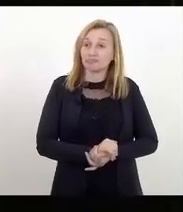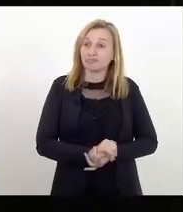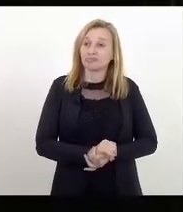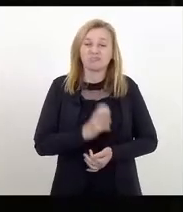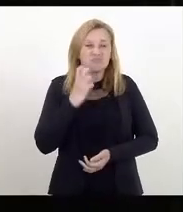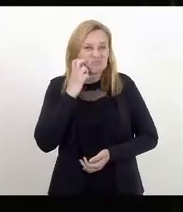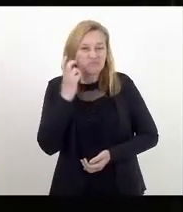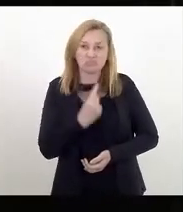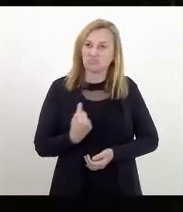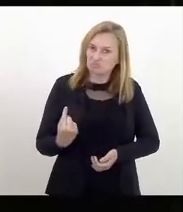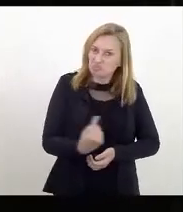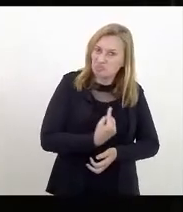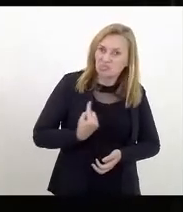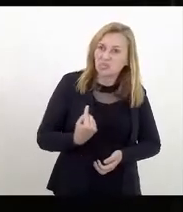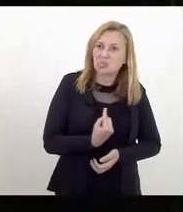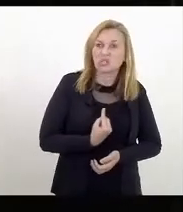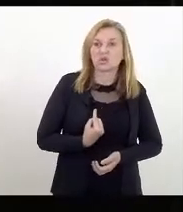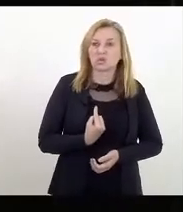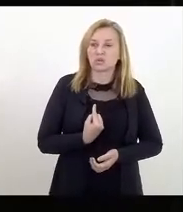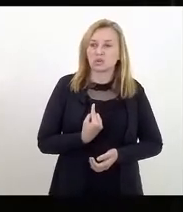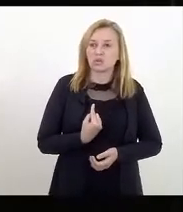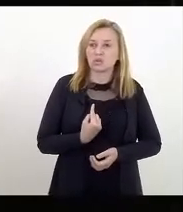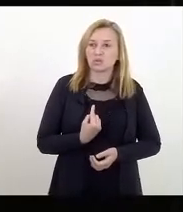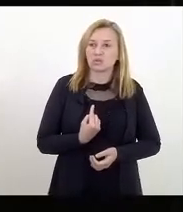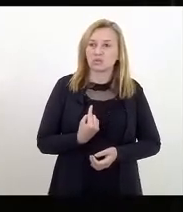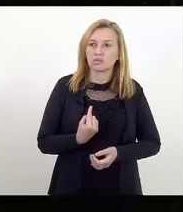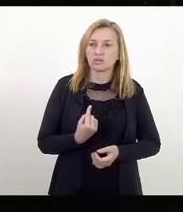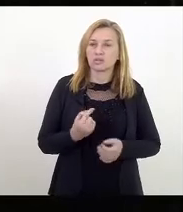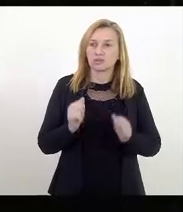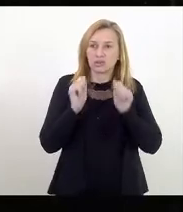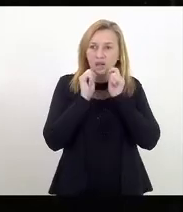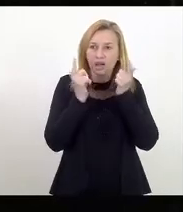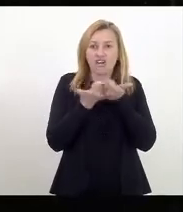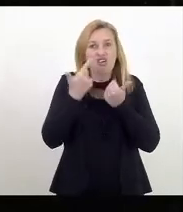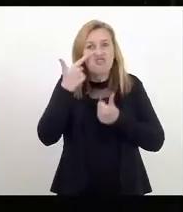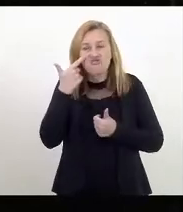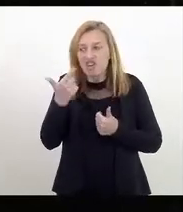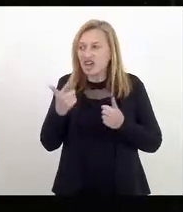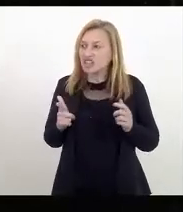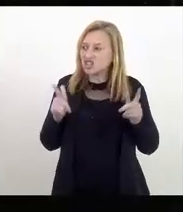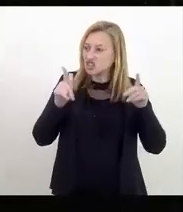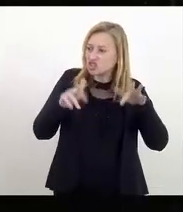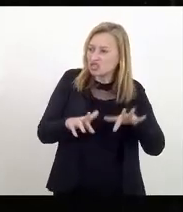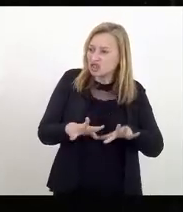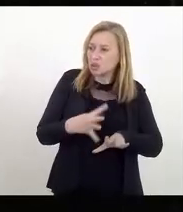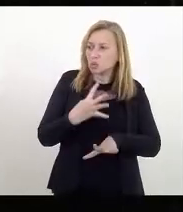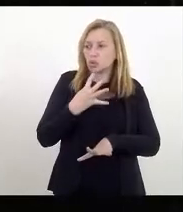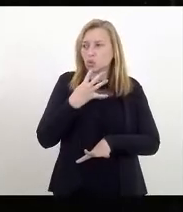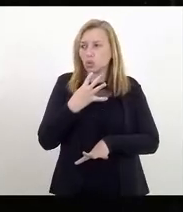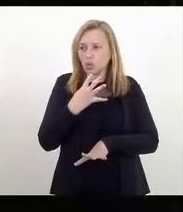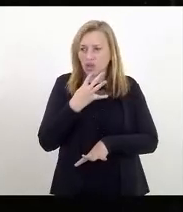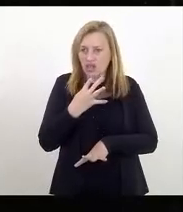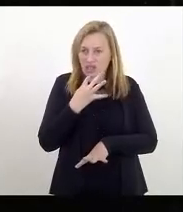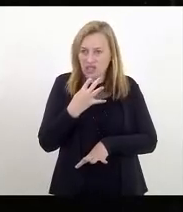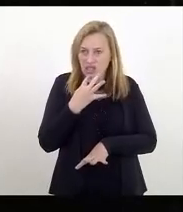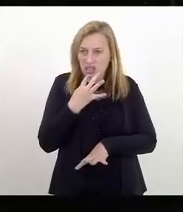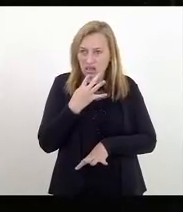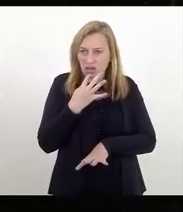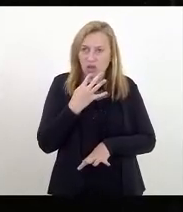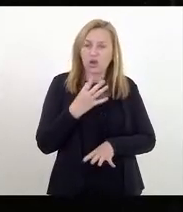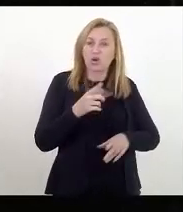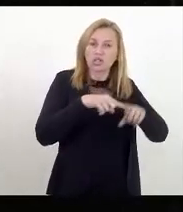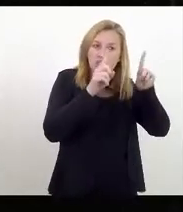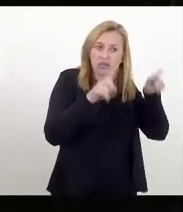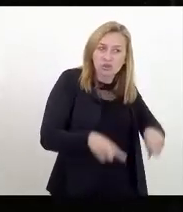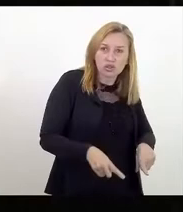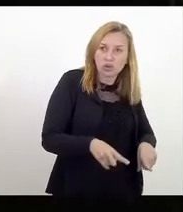para nós que estávamos neste Parlamento ver a diferença do reconhecimento entre os servidores